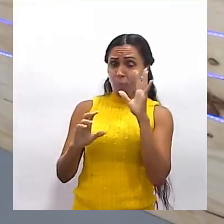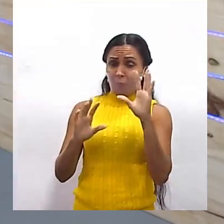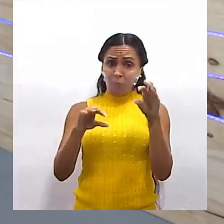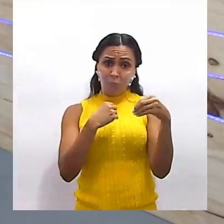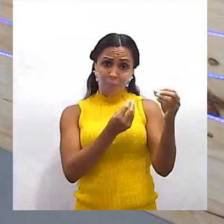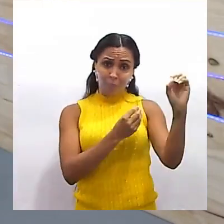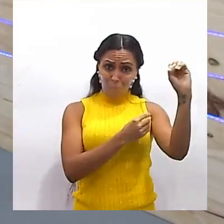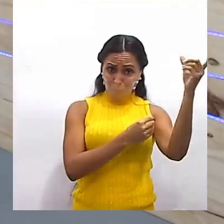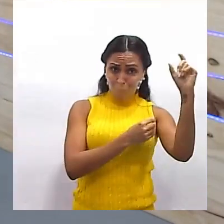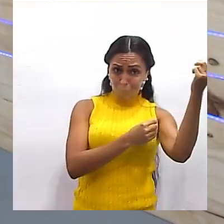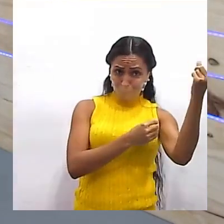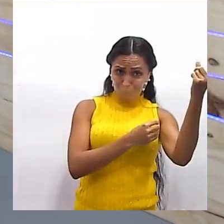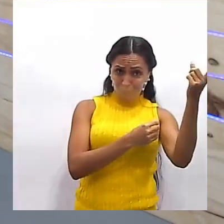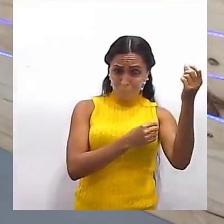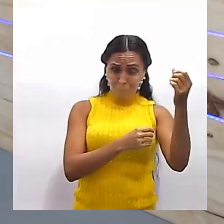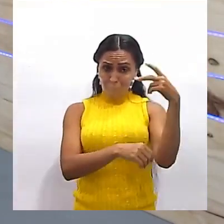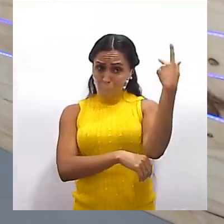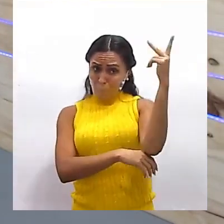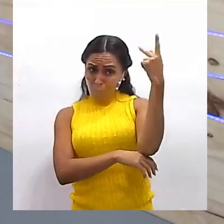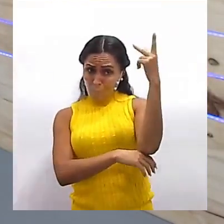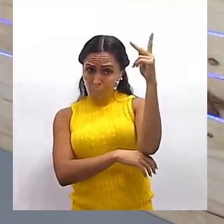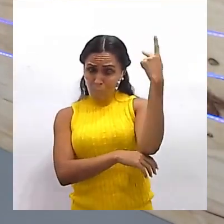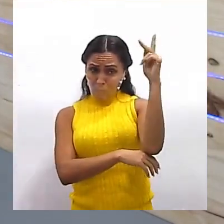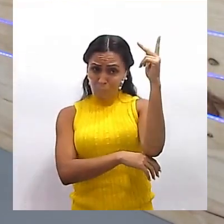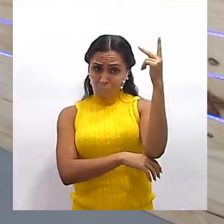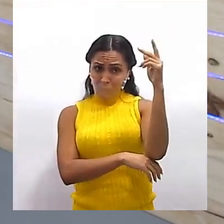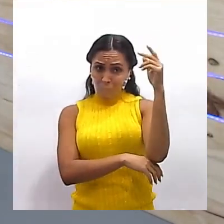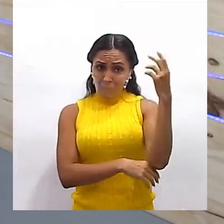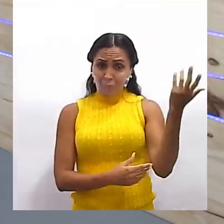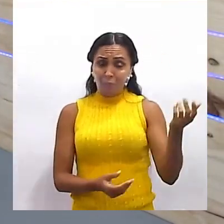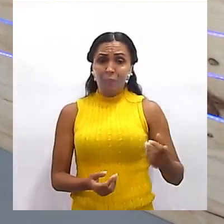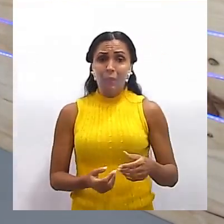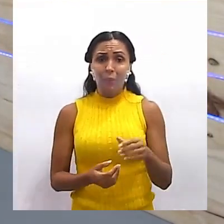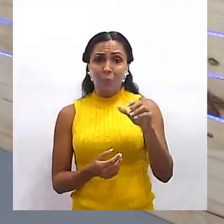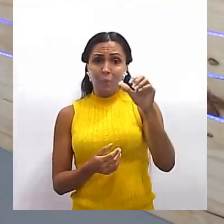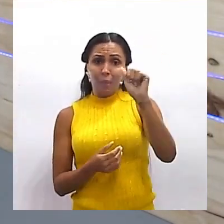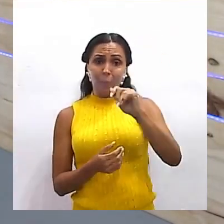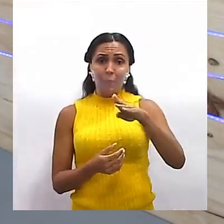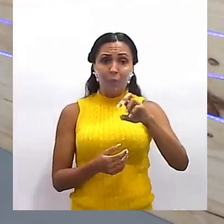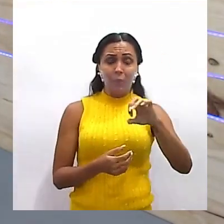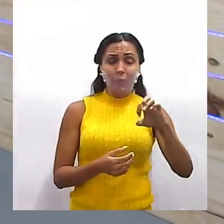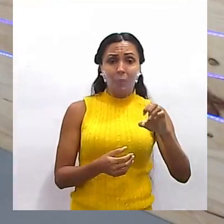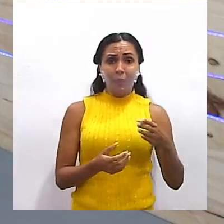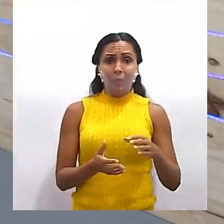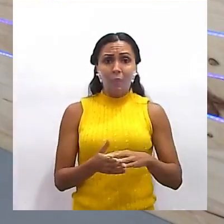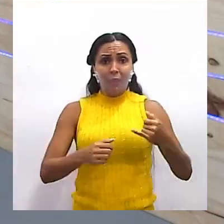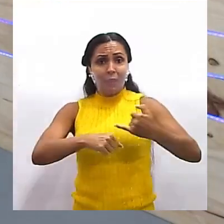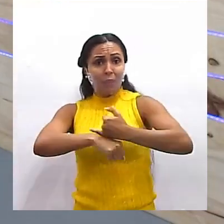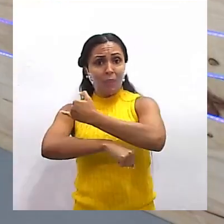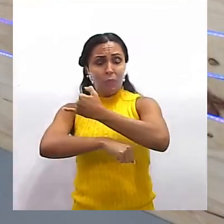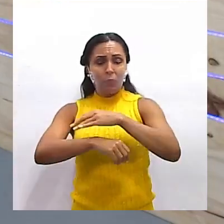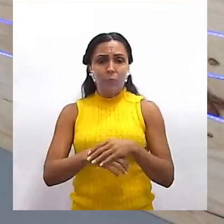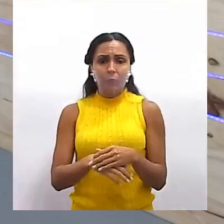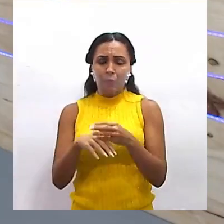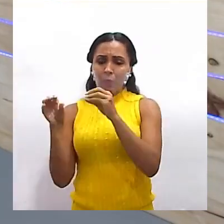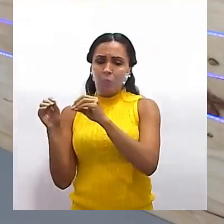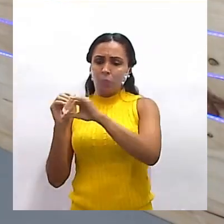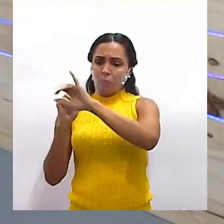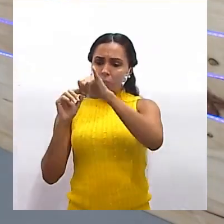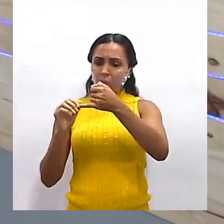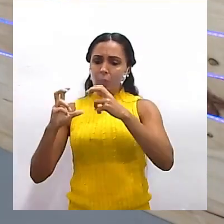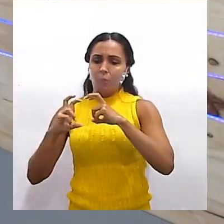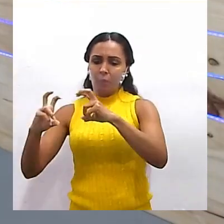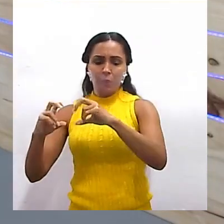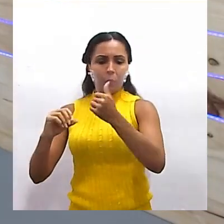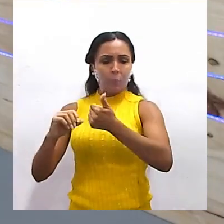em Olinda, Paulista, Belima e Igaraçu. Qual o melhor roteiro a ser feito? Eu saio de Jaboatão, passo primeiro